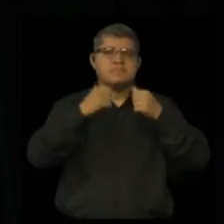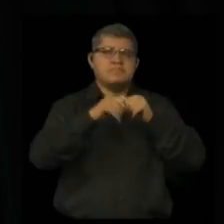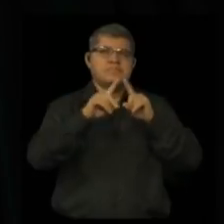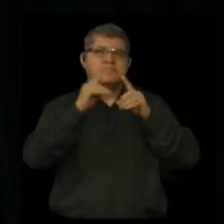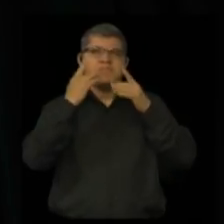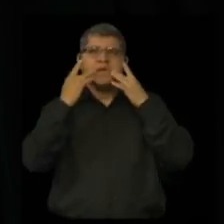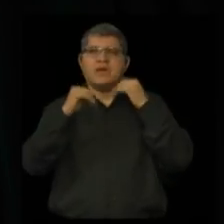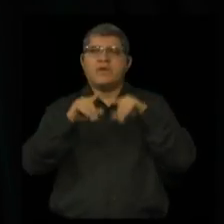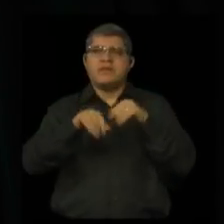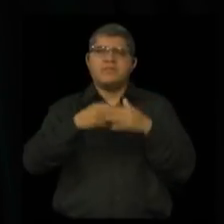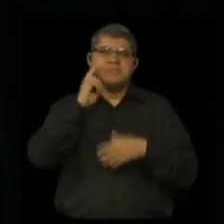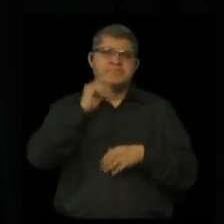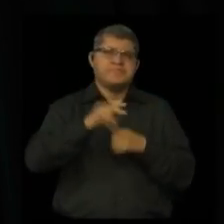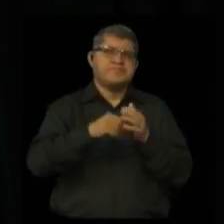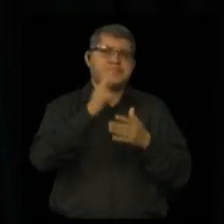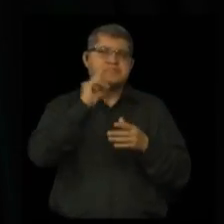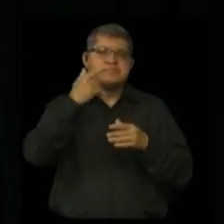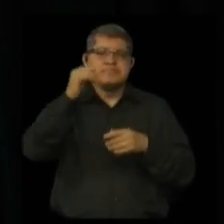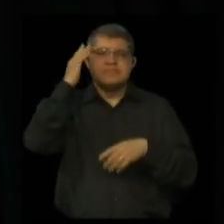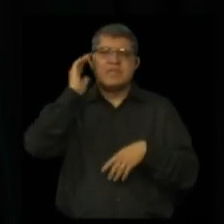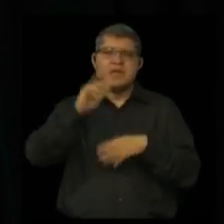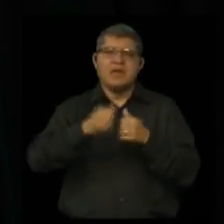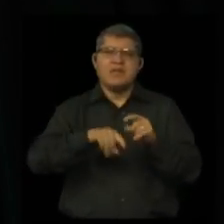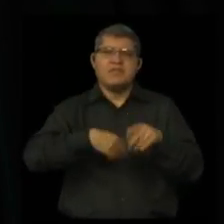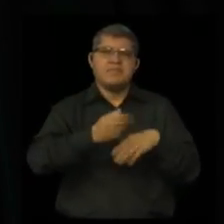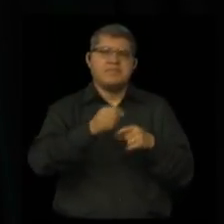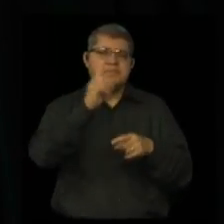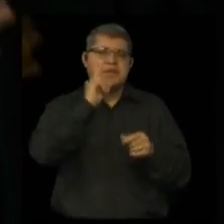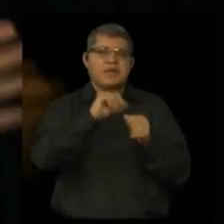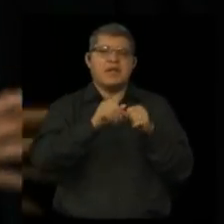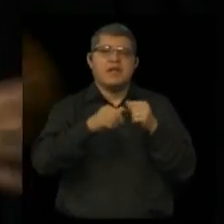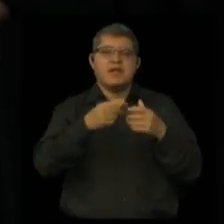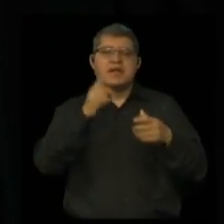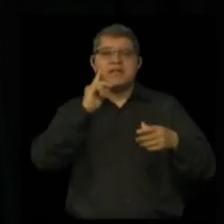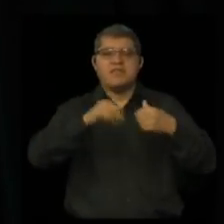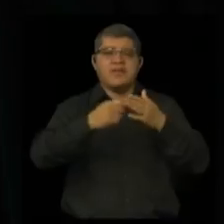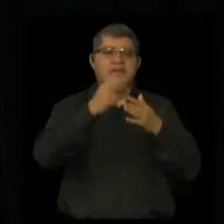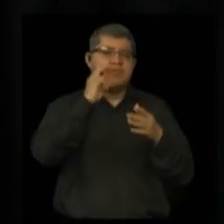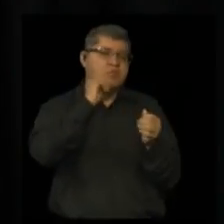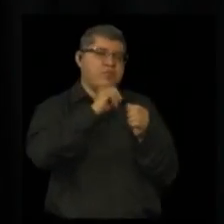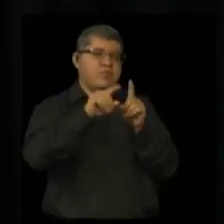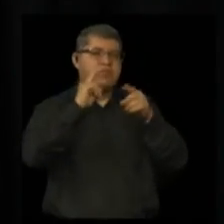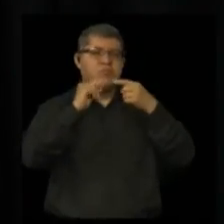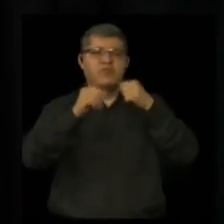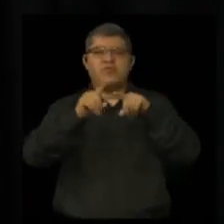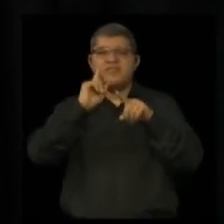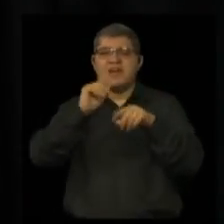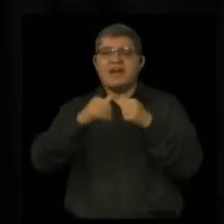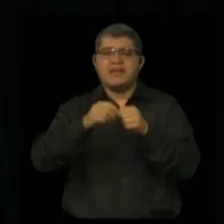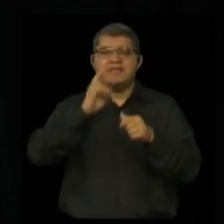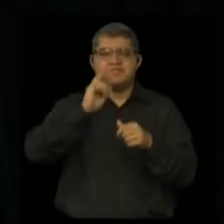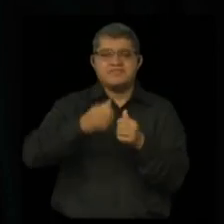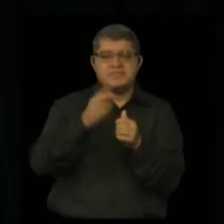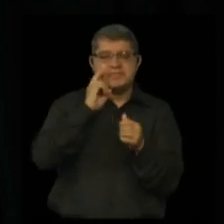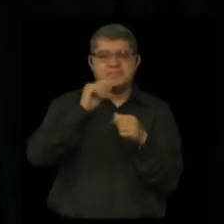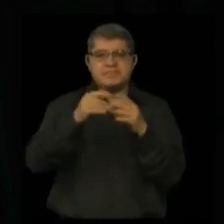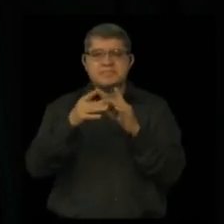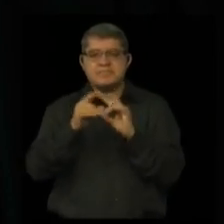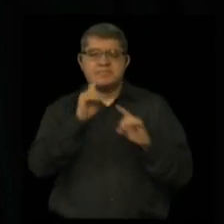de ator, de diretor, quando você está fora? Você consegue dar oficina e marcar shows ao mesmo tempo? Você concilia essas